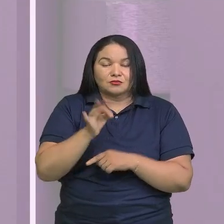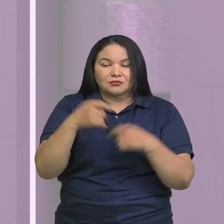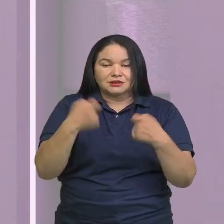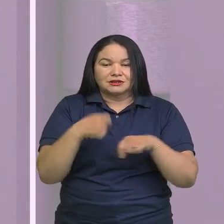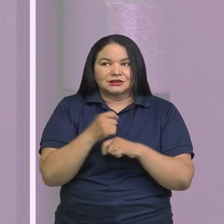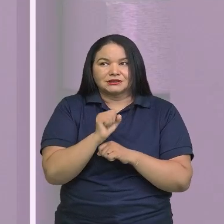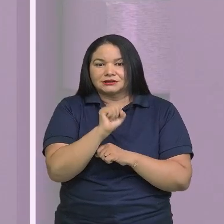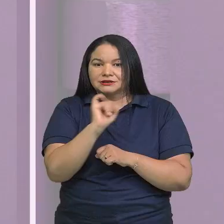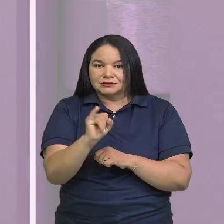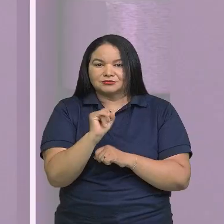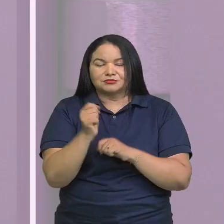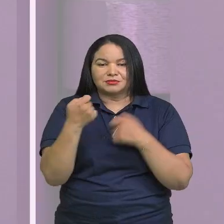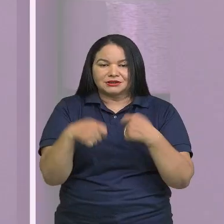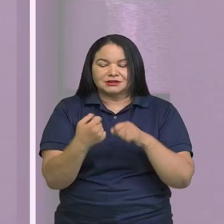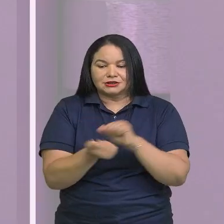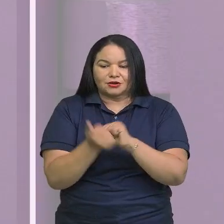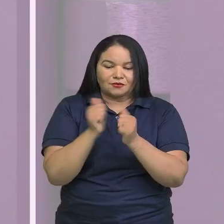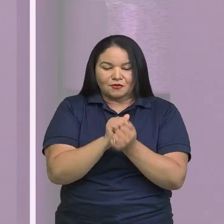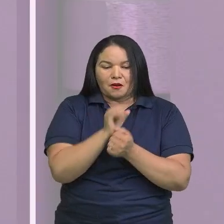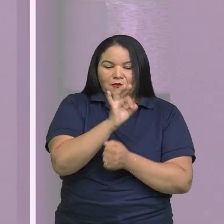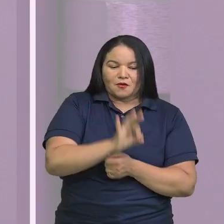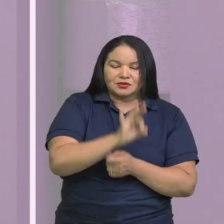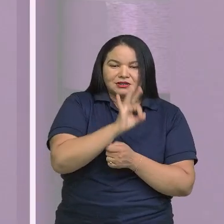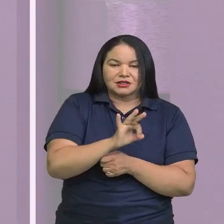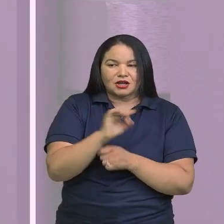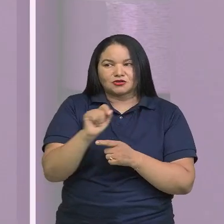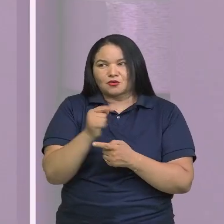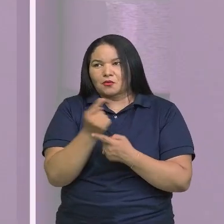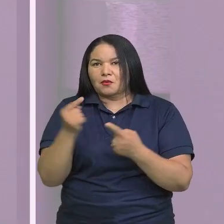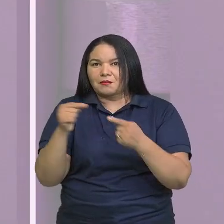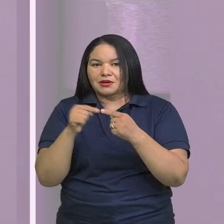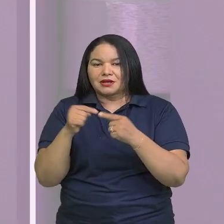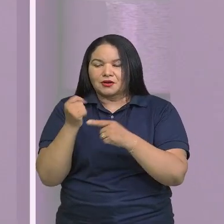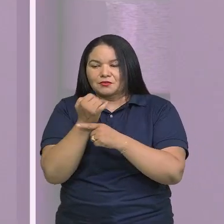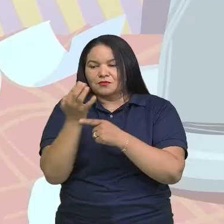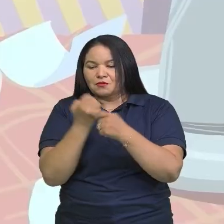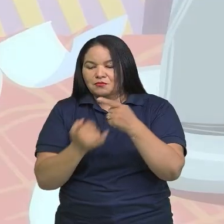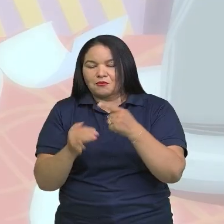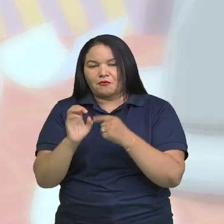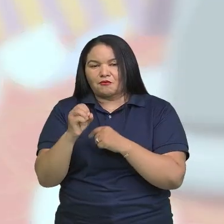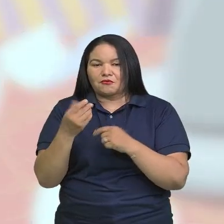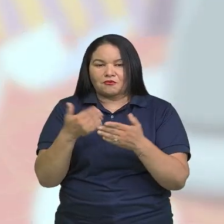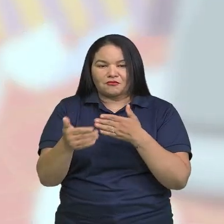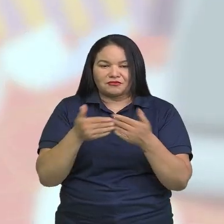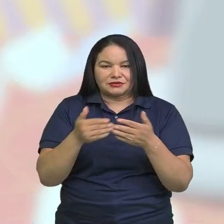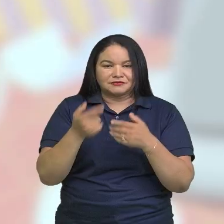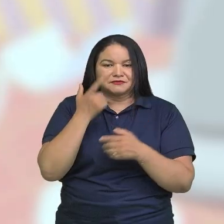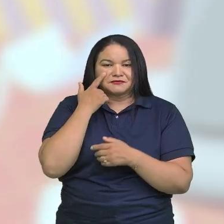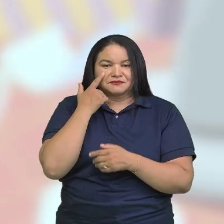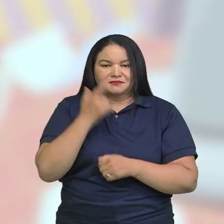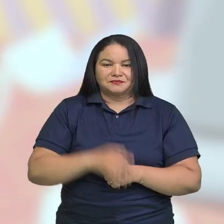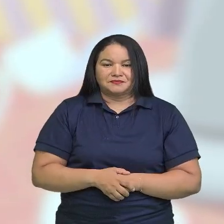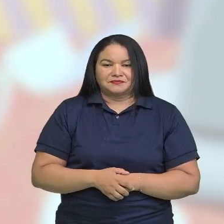uma transformação de porcentagem para algum desses aí exemplos. Vamos lá?